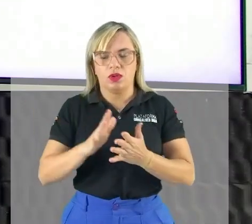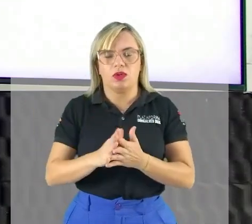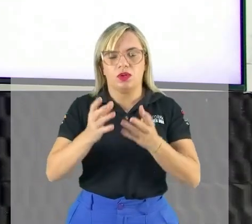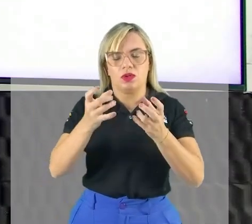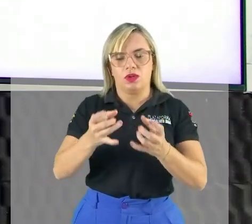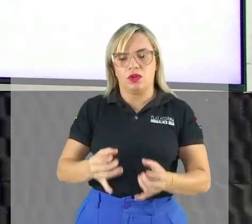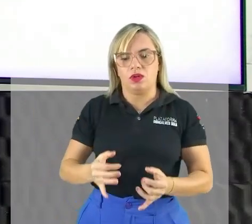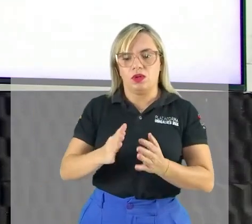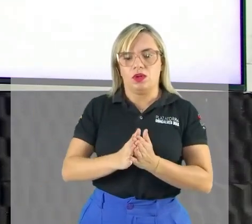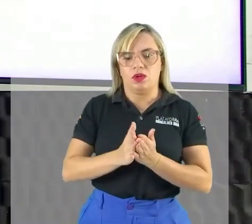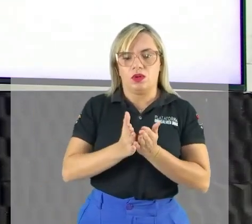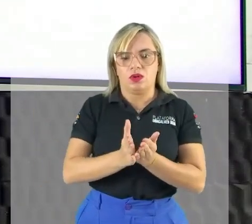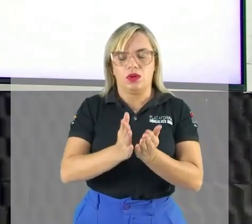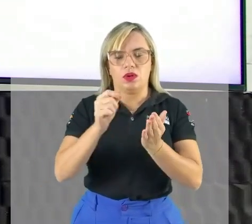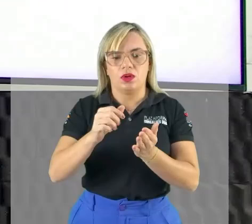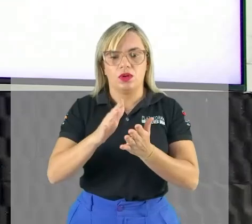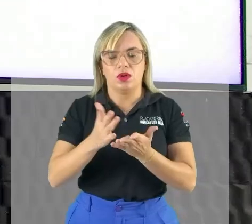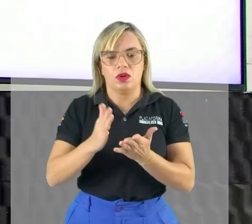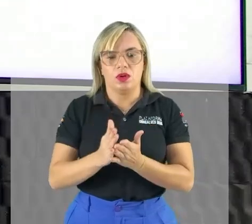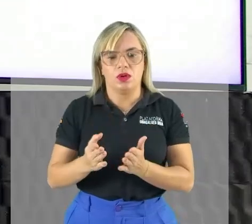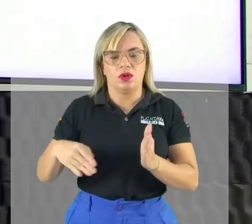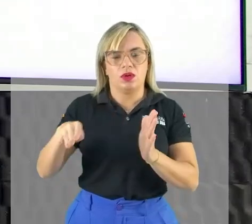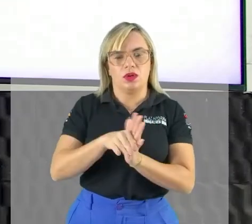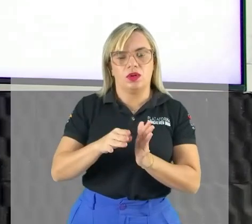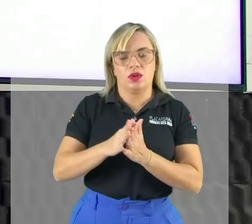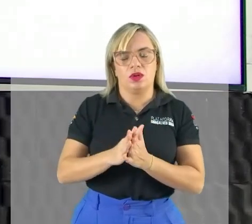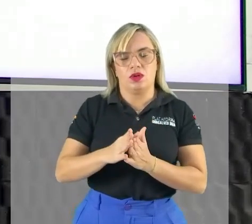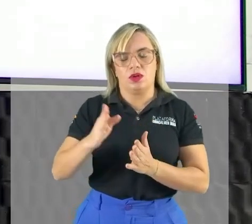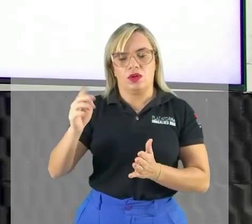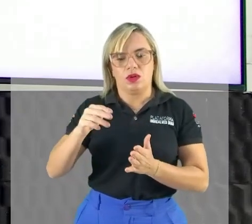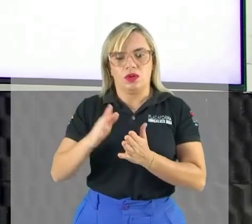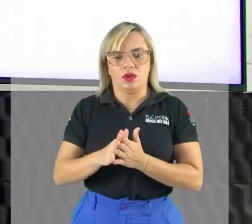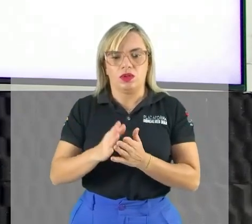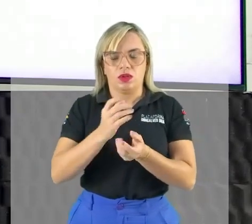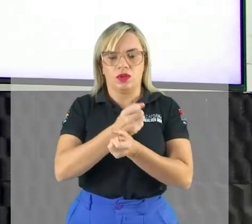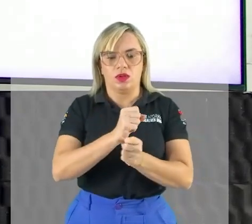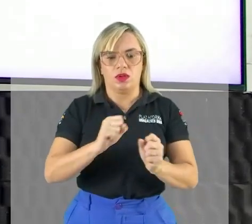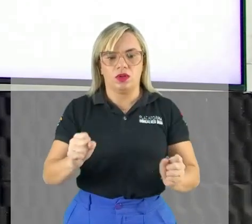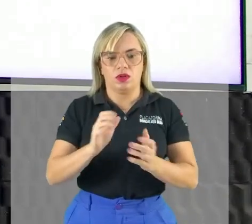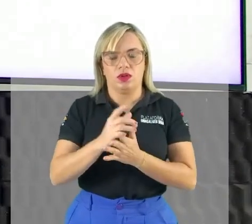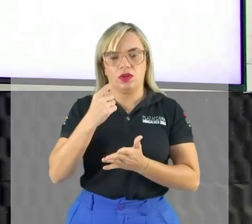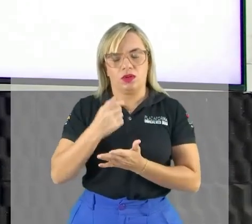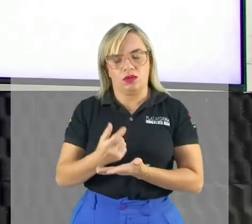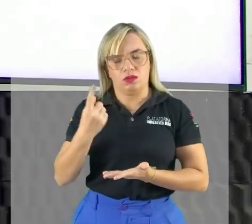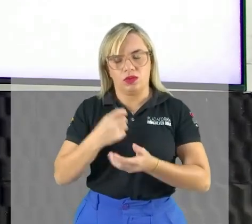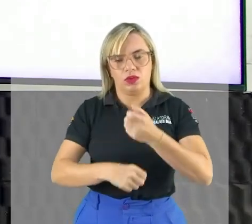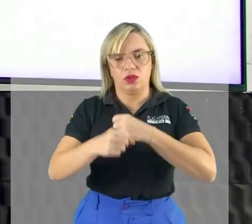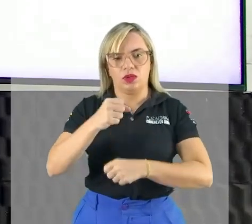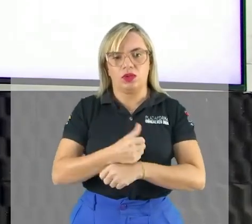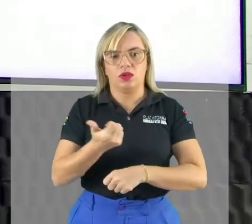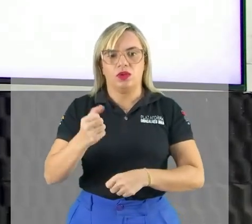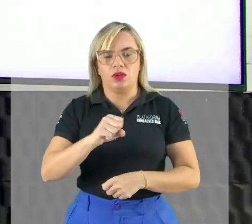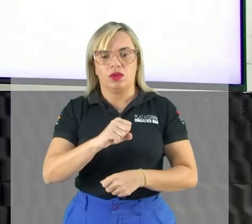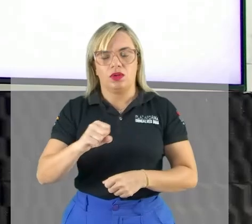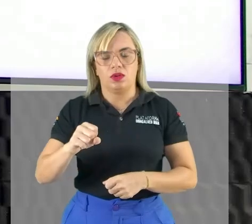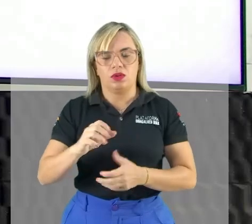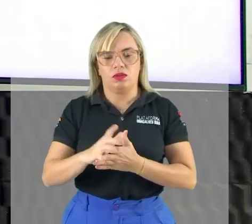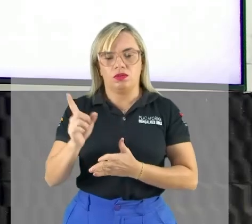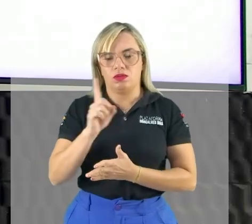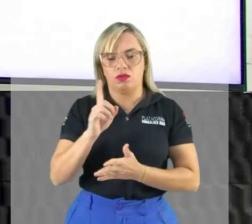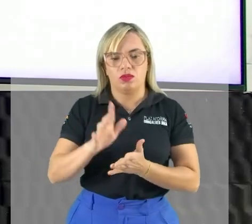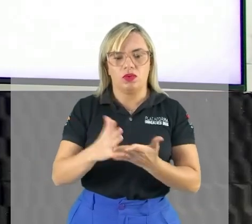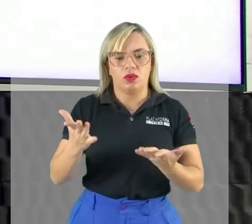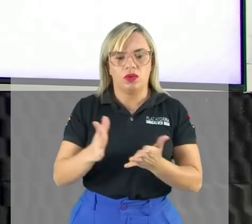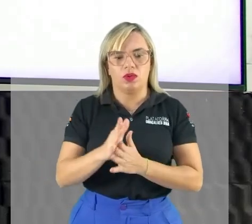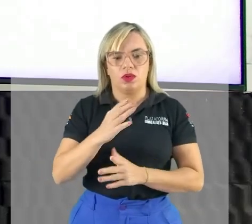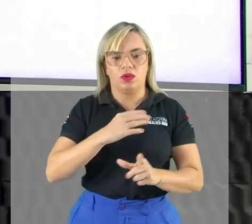a questão de estendesse o tráfico até a abolição da escravidão em 1988 também não foi a letra C no Brasil prevaleceu